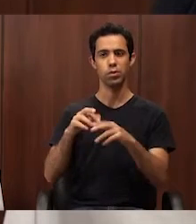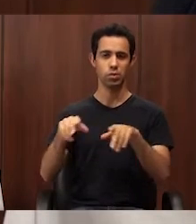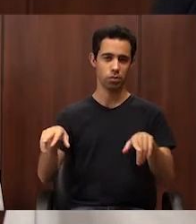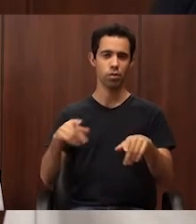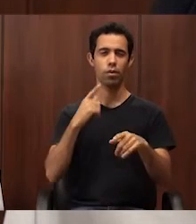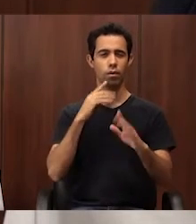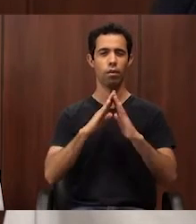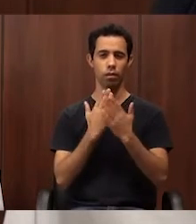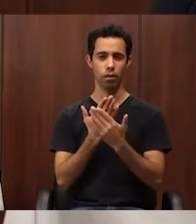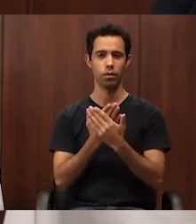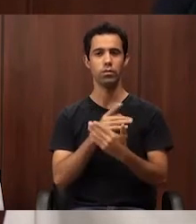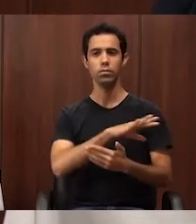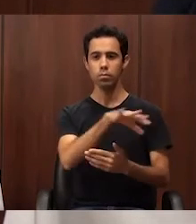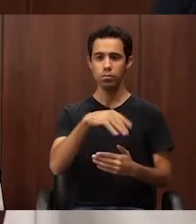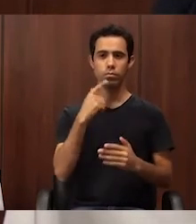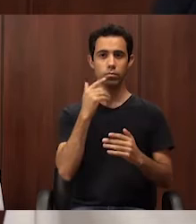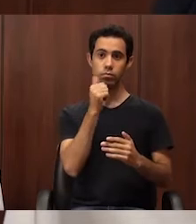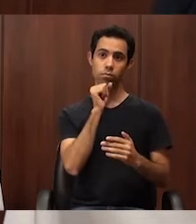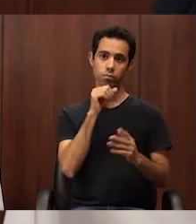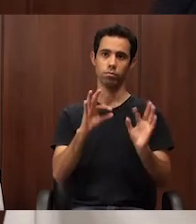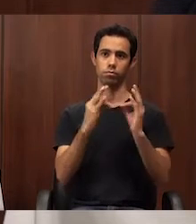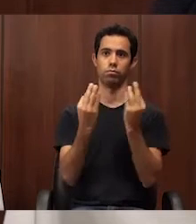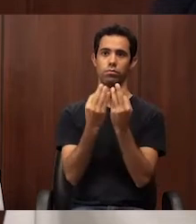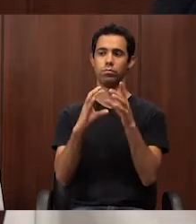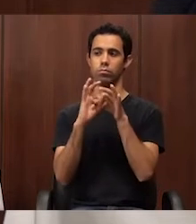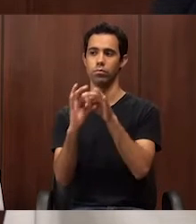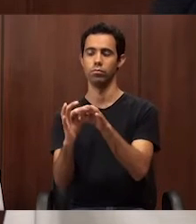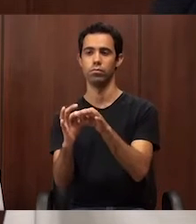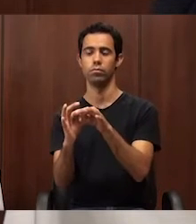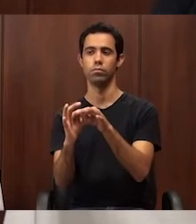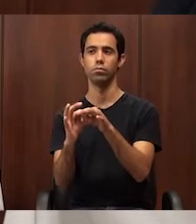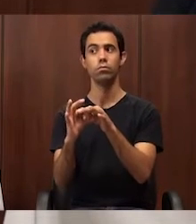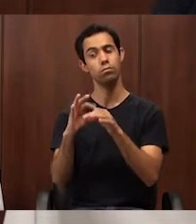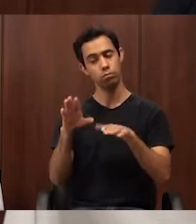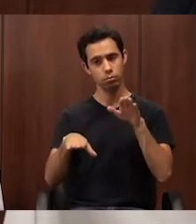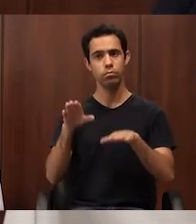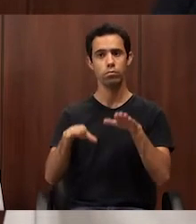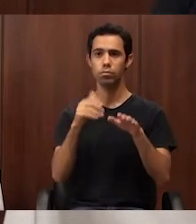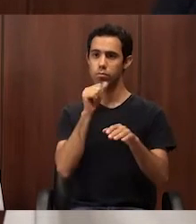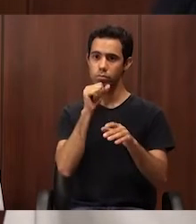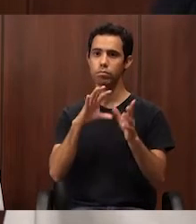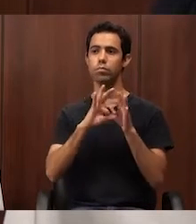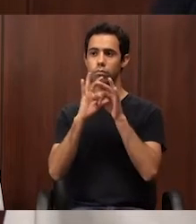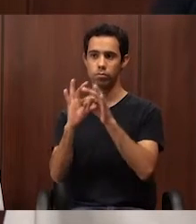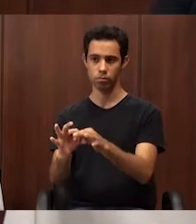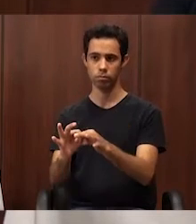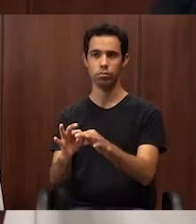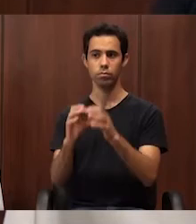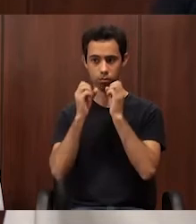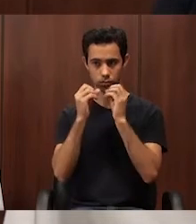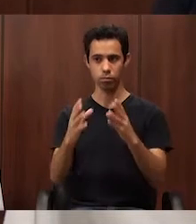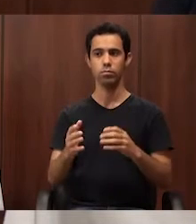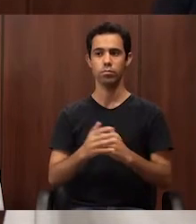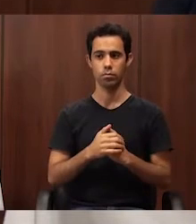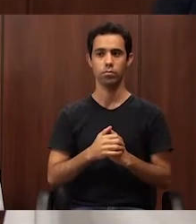à participação das mães dentro da escola. Mas, de repente, a participação das mães dentro da escola pode vir a